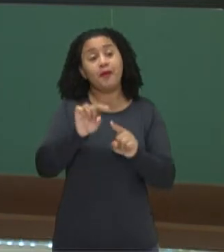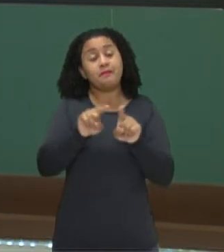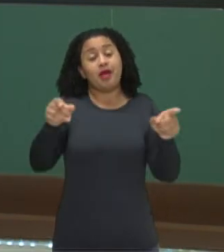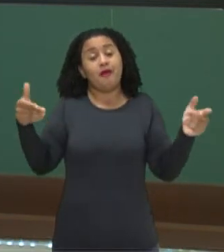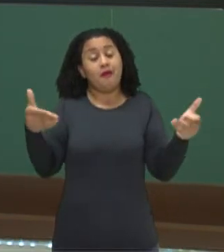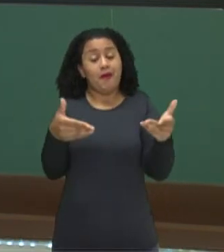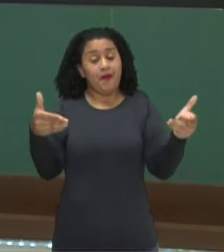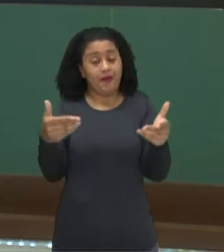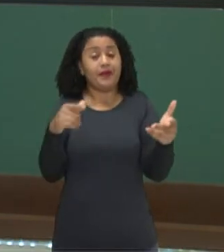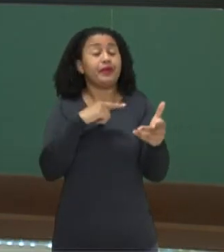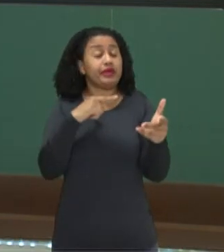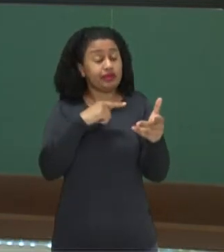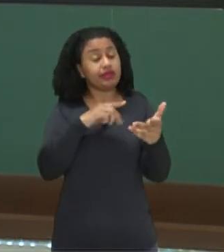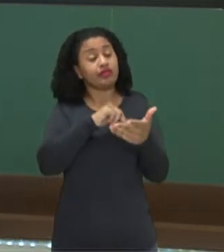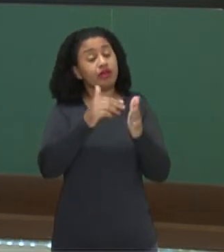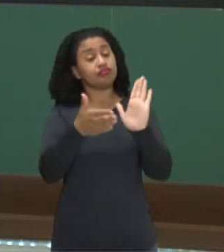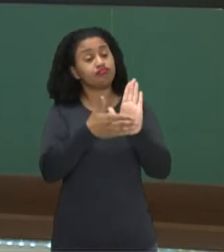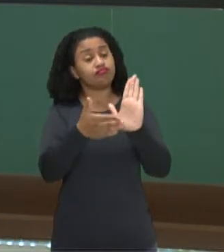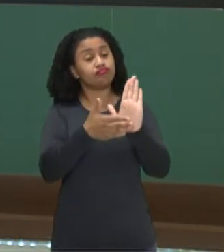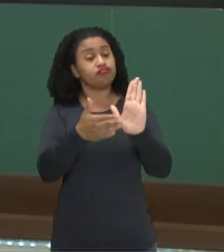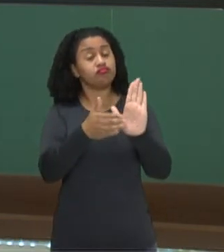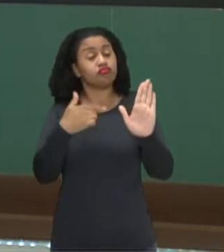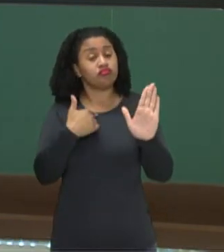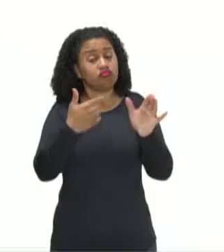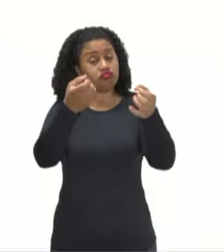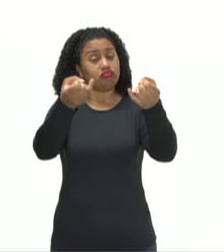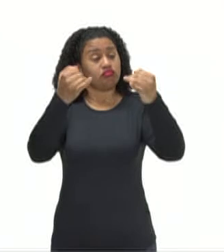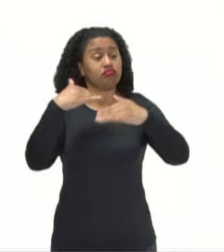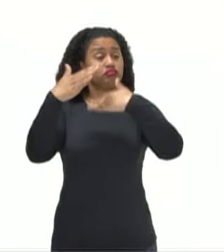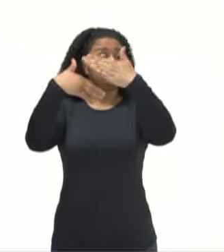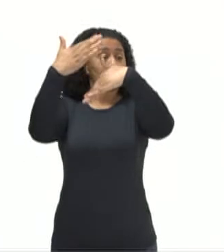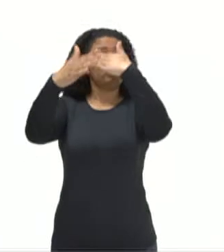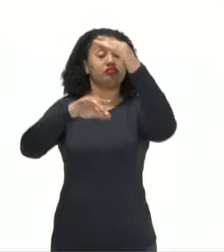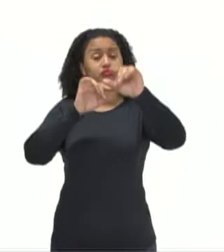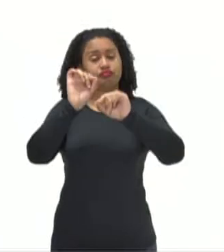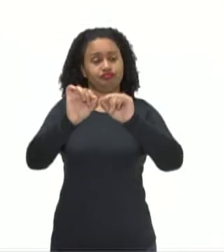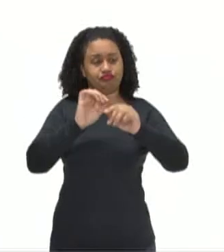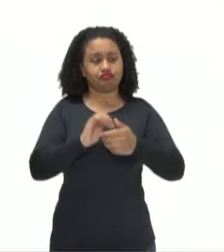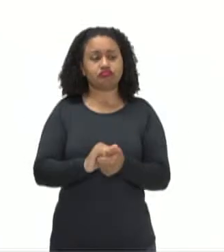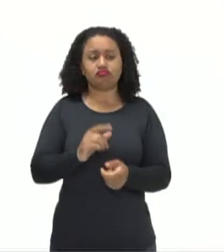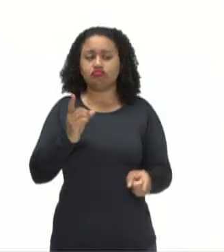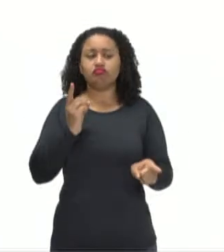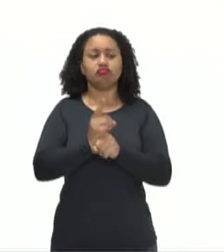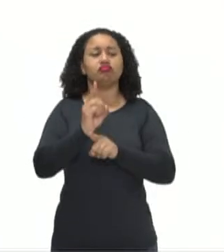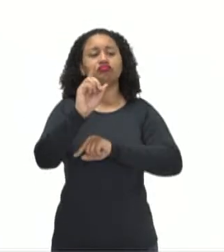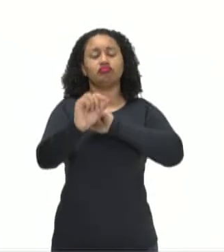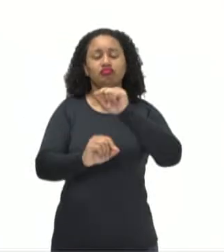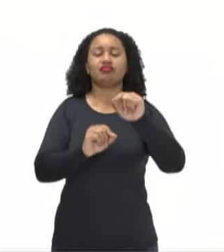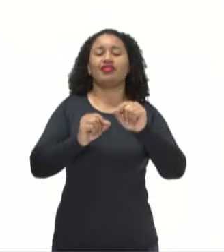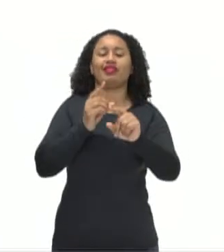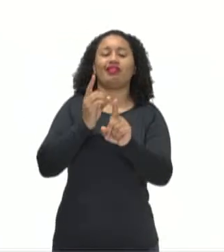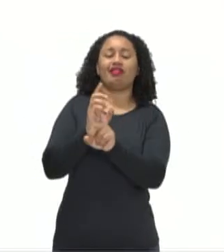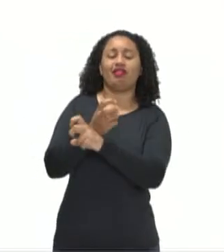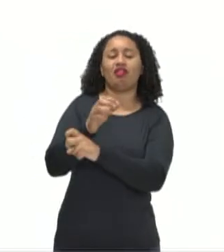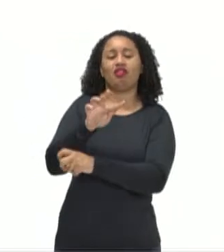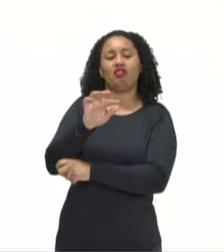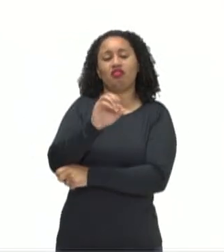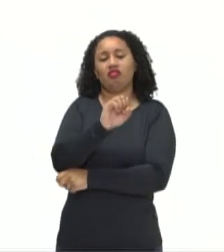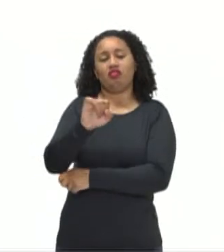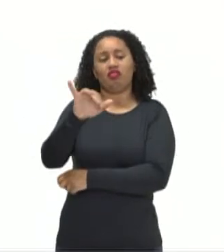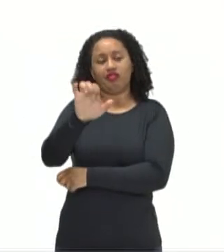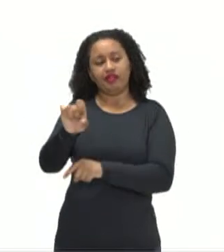hoje várias evidências a respeito da evolução, tá? A descoberta desses fósseis, a comparação